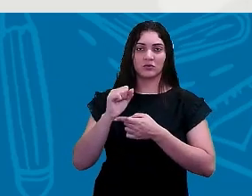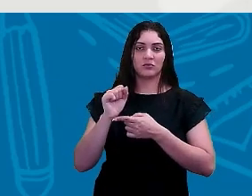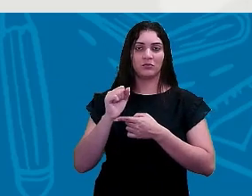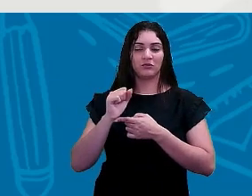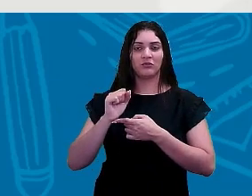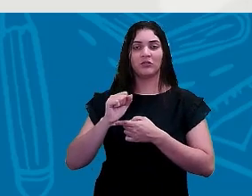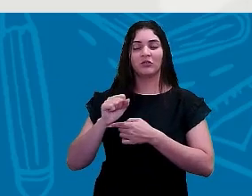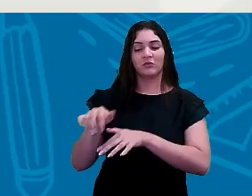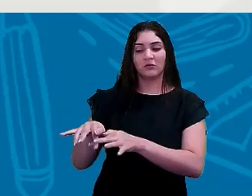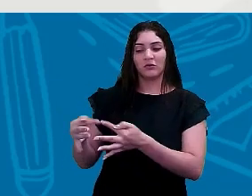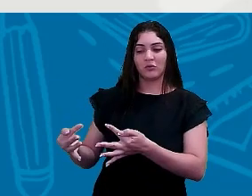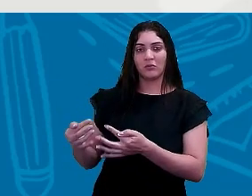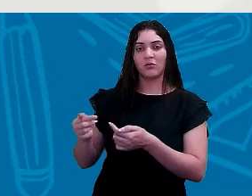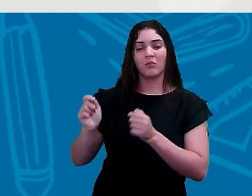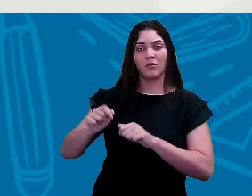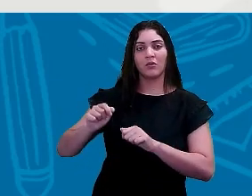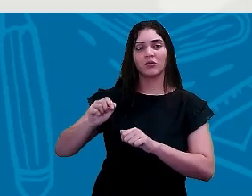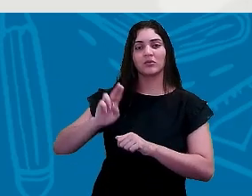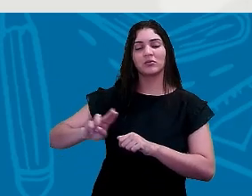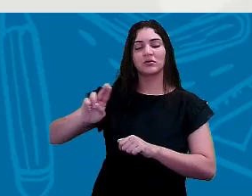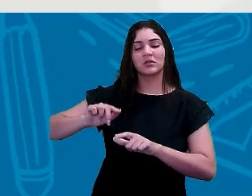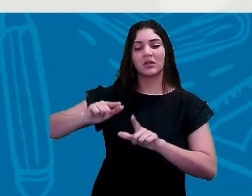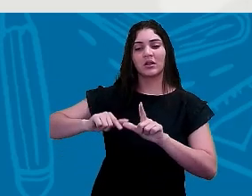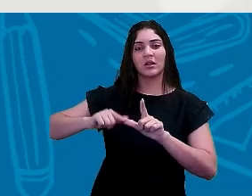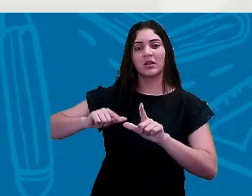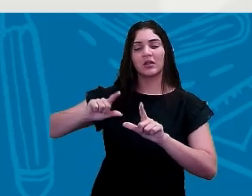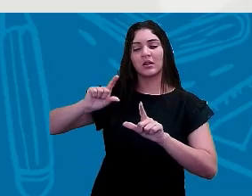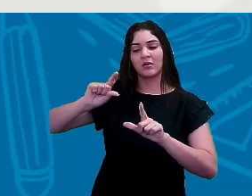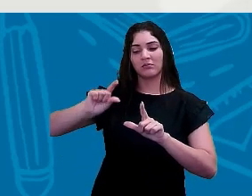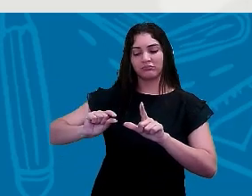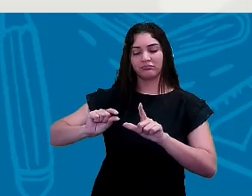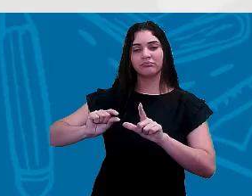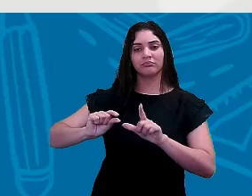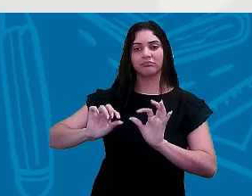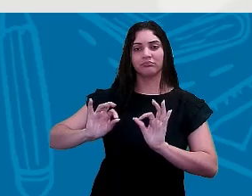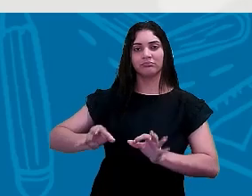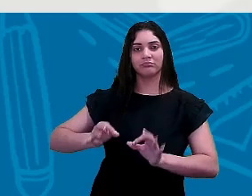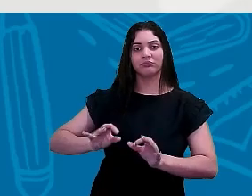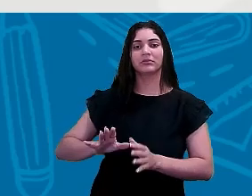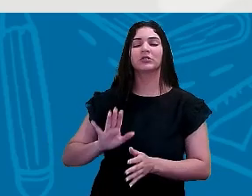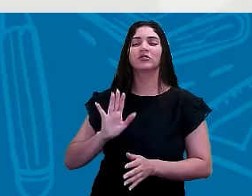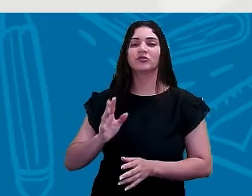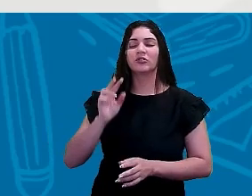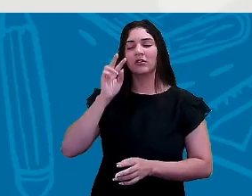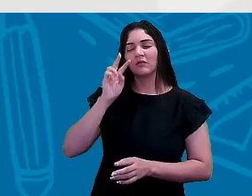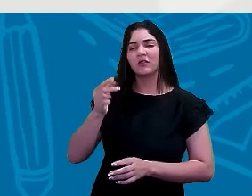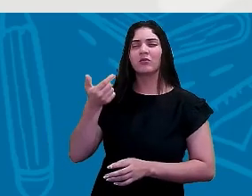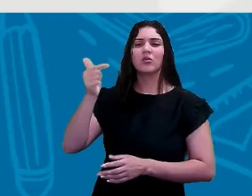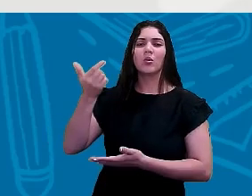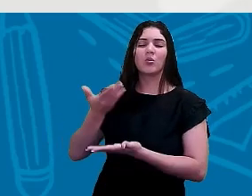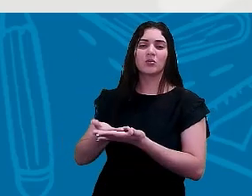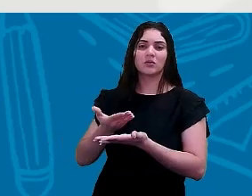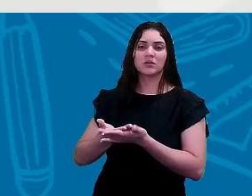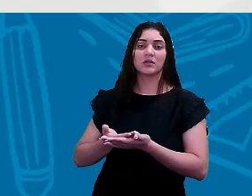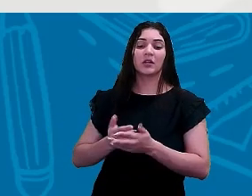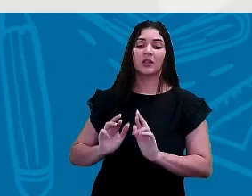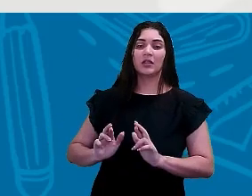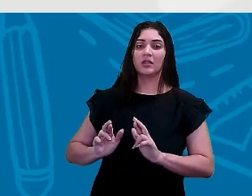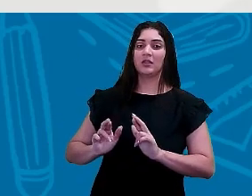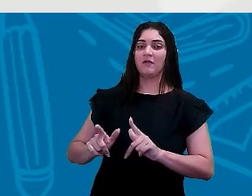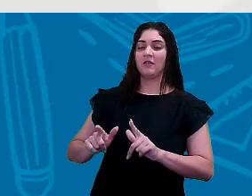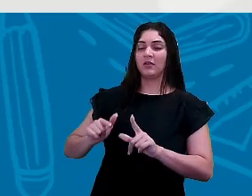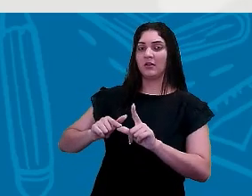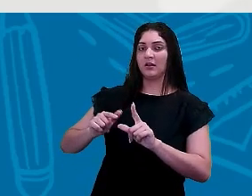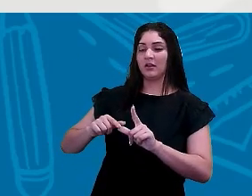gente usa as letrinhas do alfabeto com letras minúsculas, tá? Que a gente já viu isso em outras aulas. A diferença de